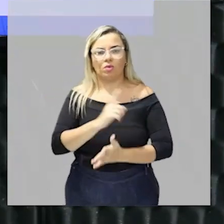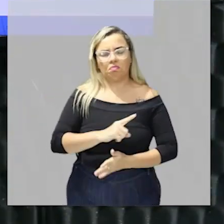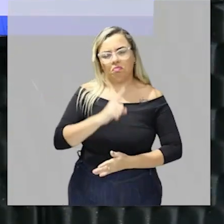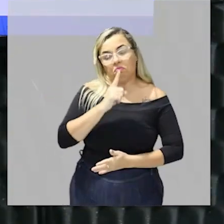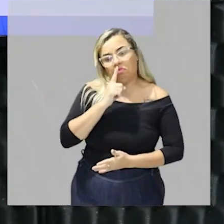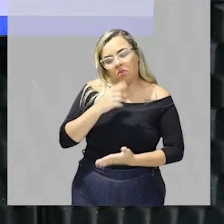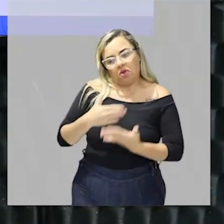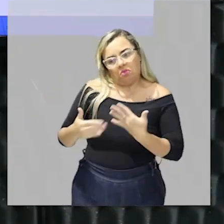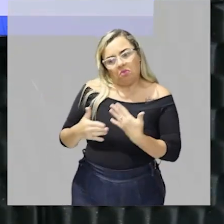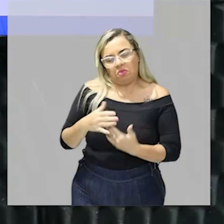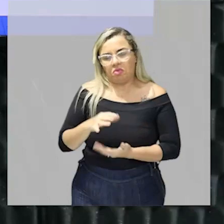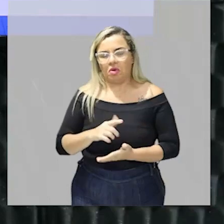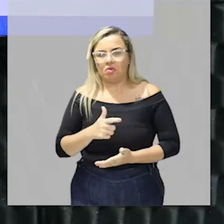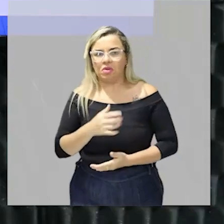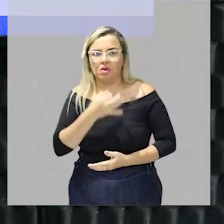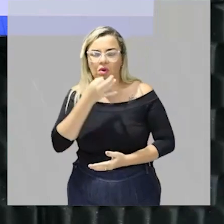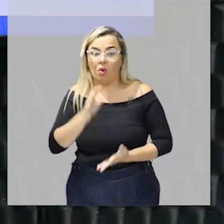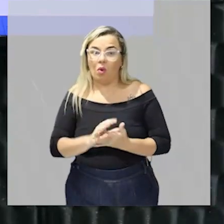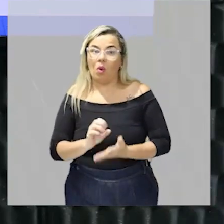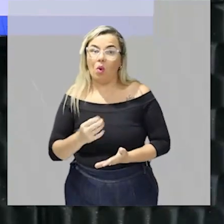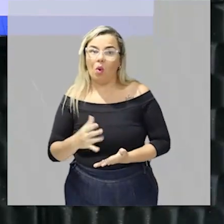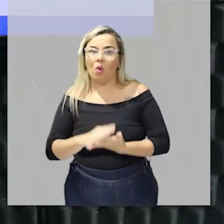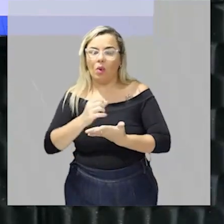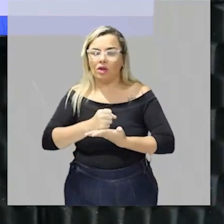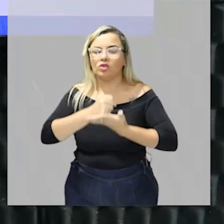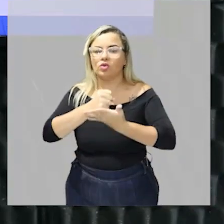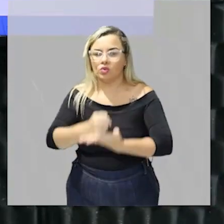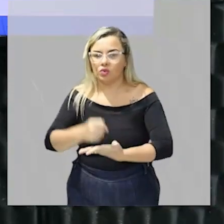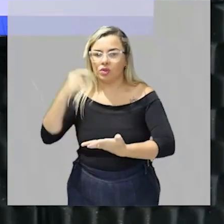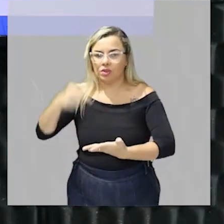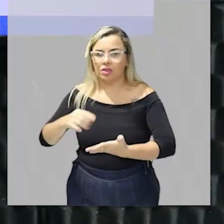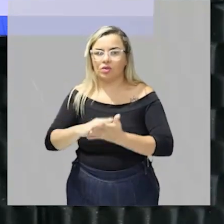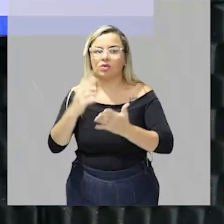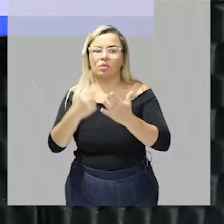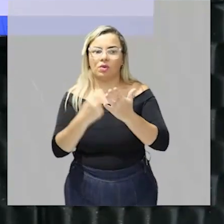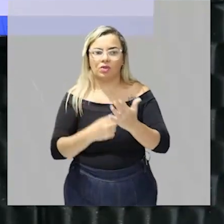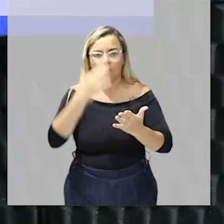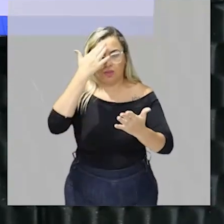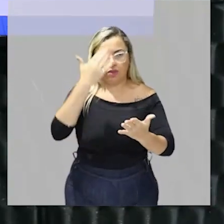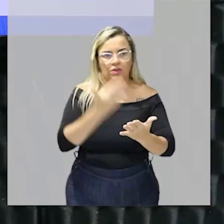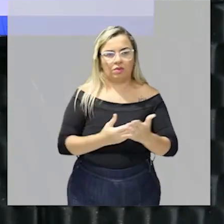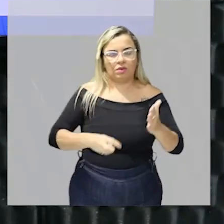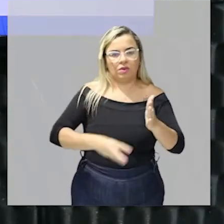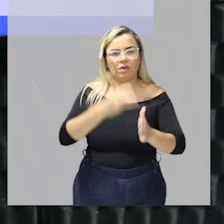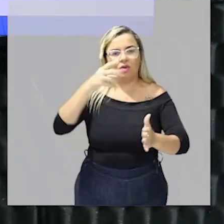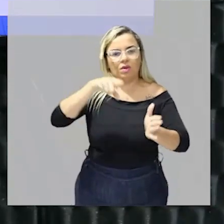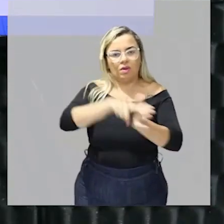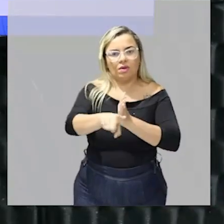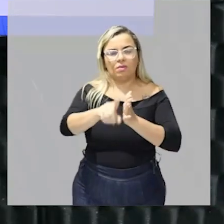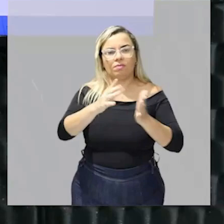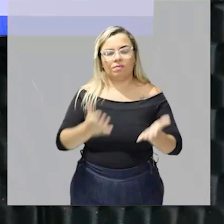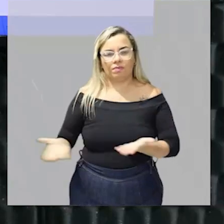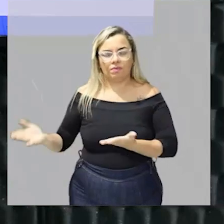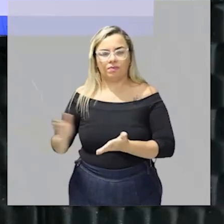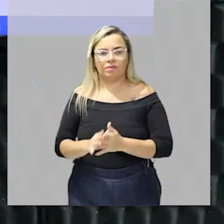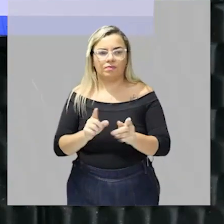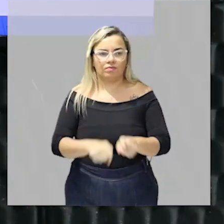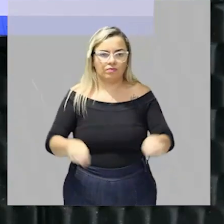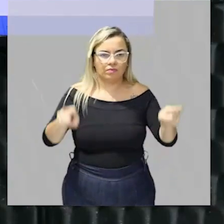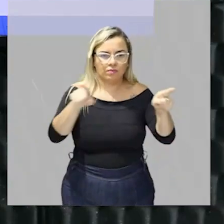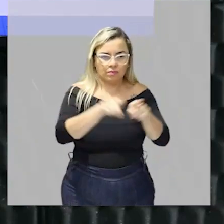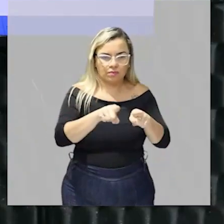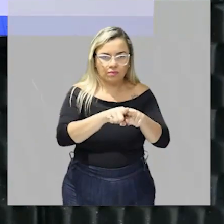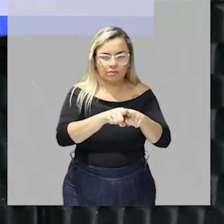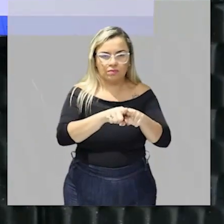projeto, certo? Então, resposta, letra D de dado. Aí nós temos a terceira questão, que caiu também